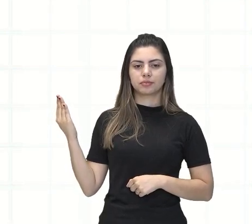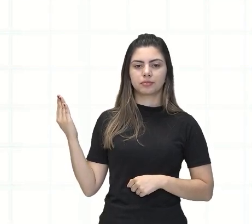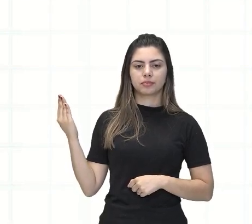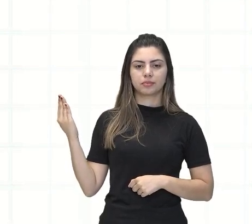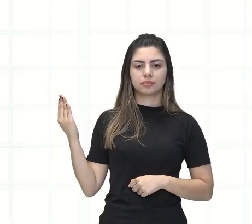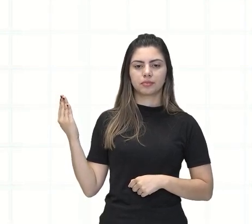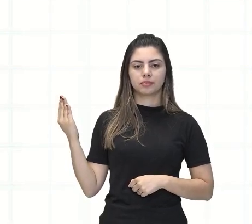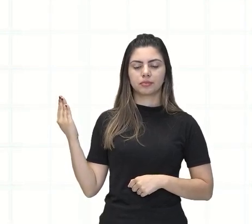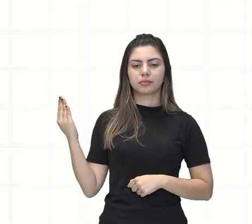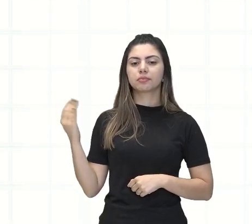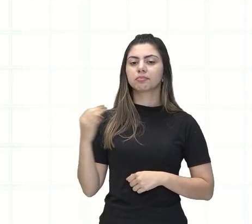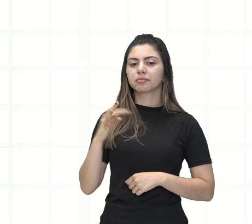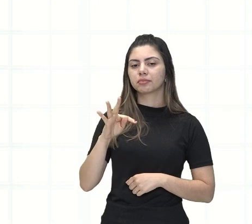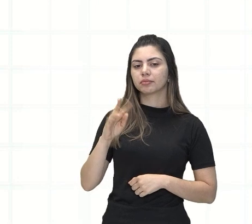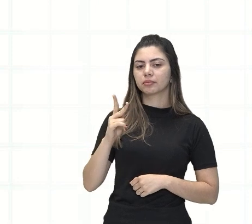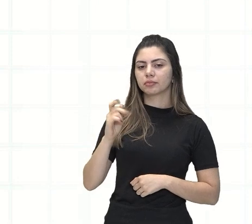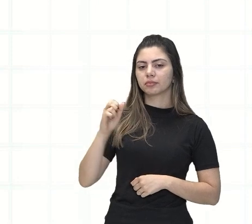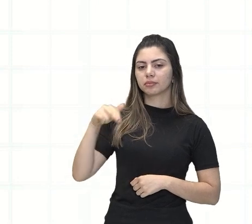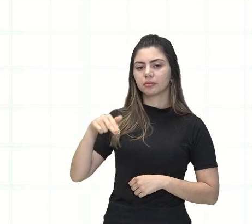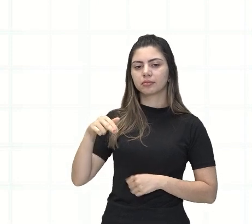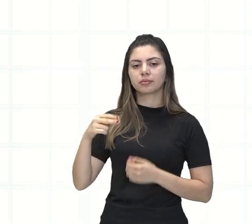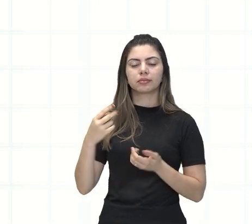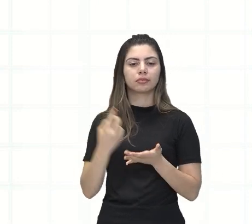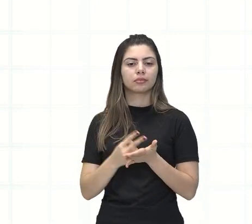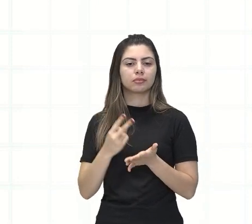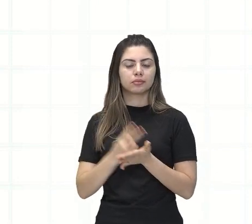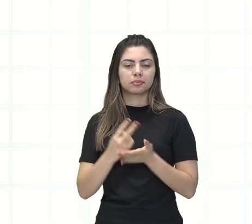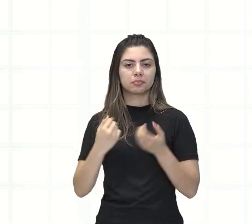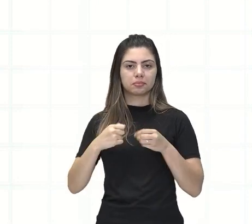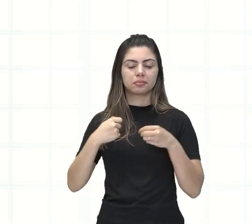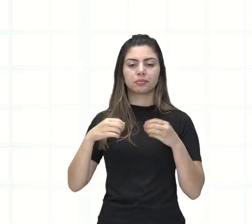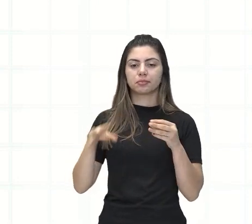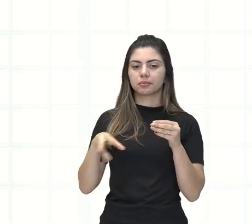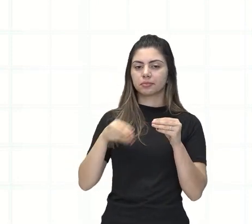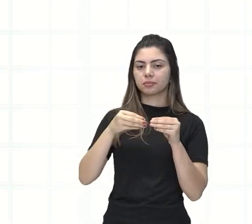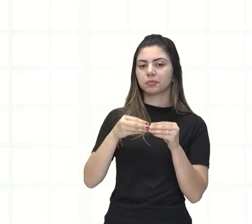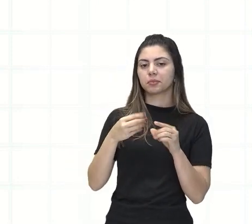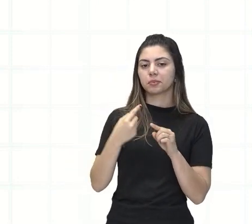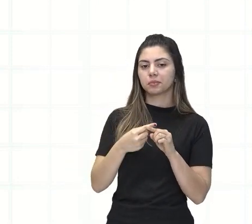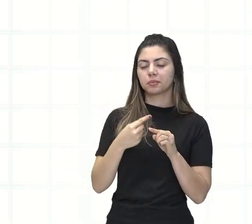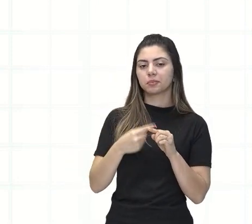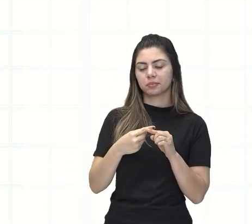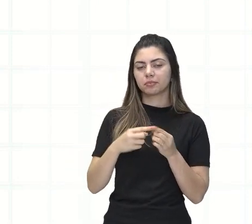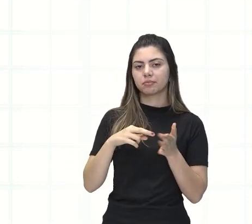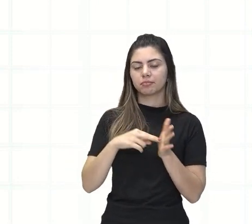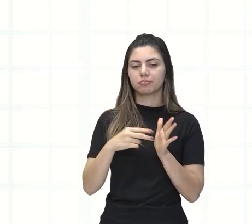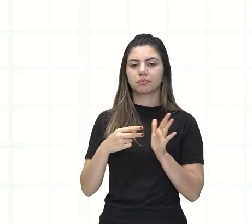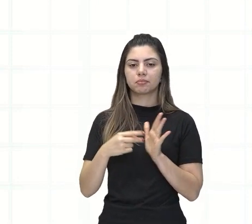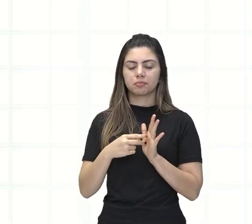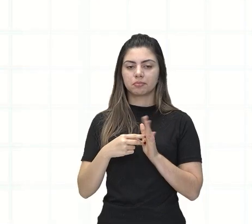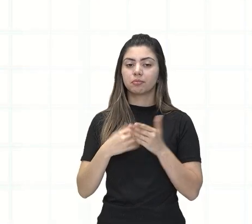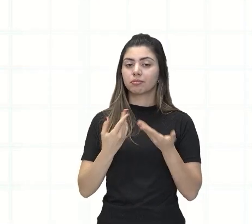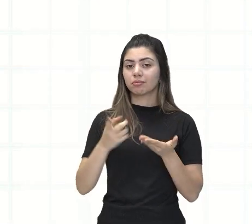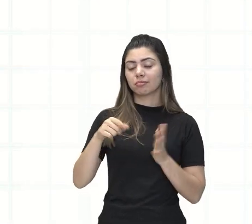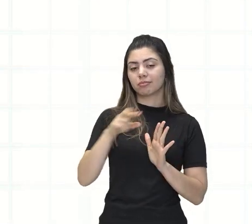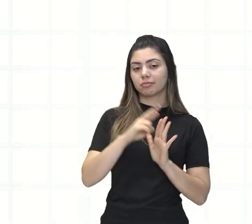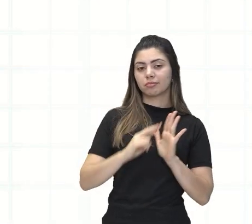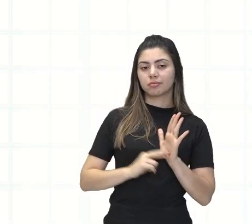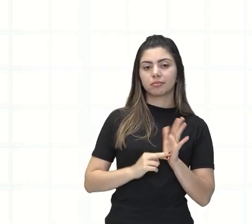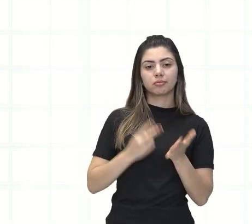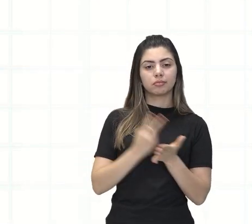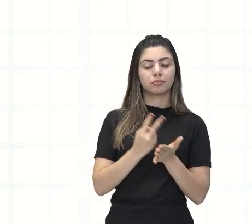Esse than sempre vai ter que acompanhar porque ele quer dizer do que, né? Então, essa é a regra geral, acrescentar